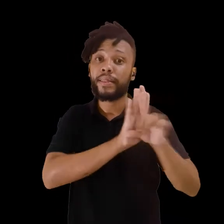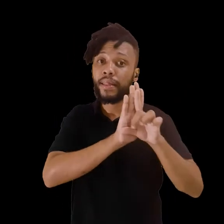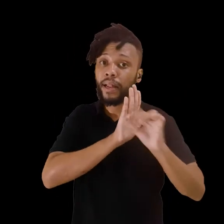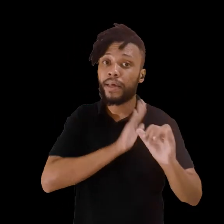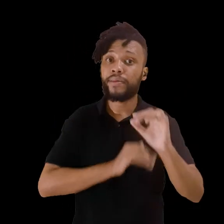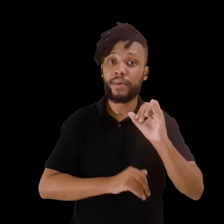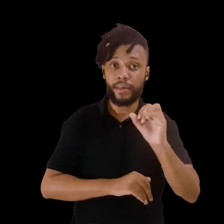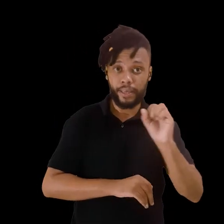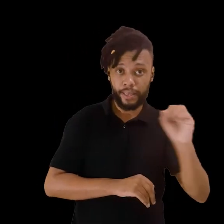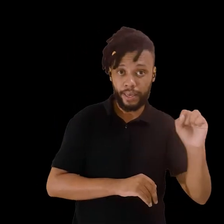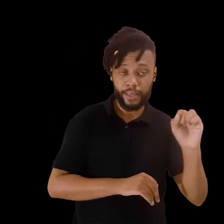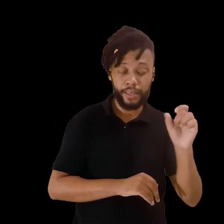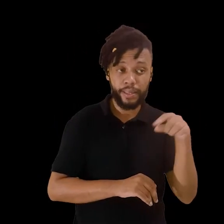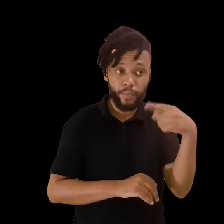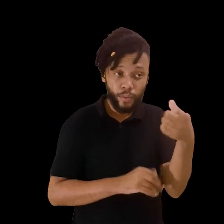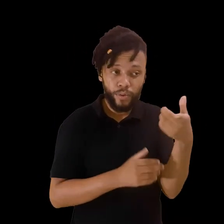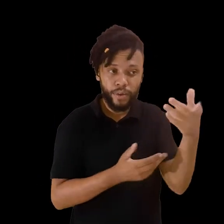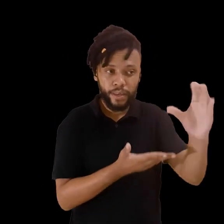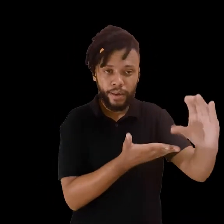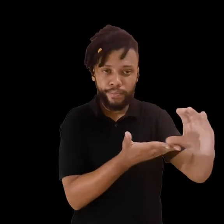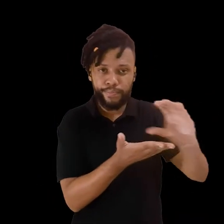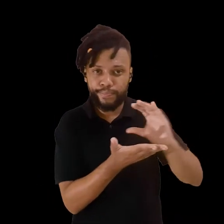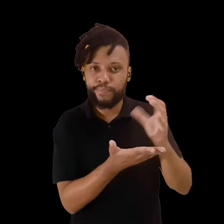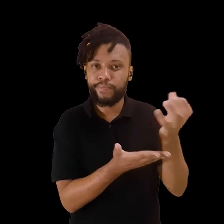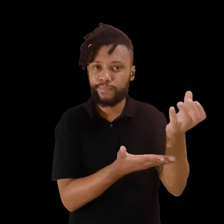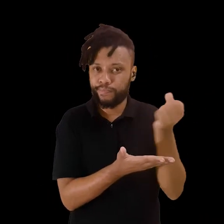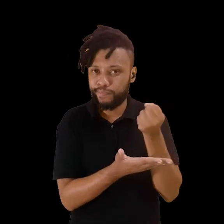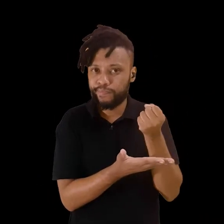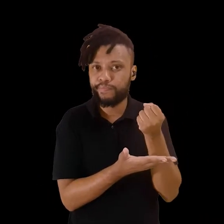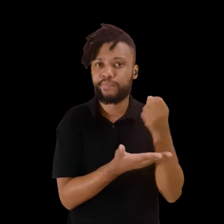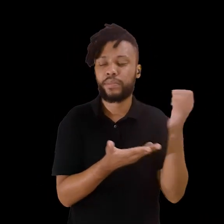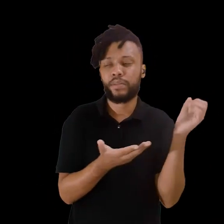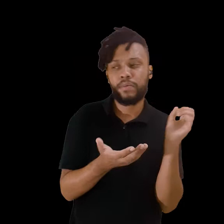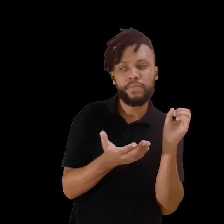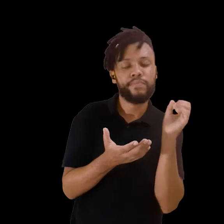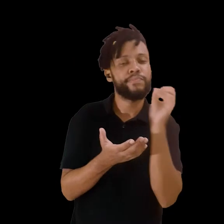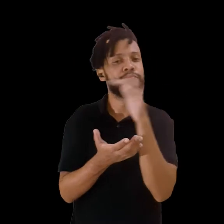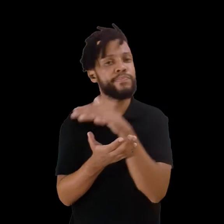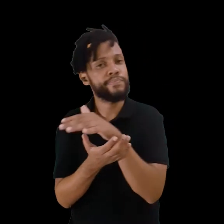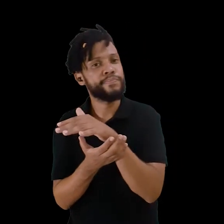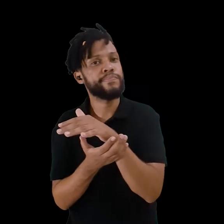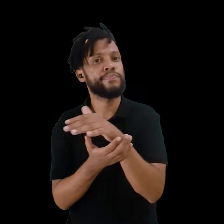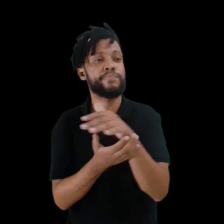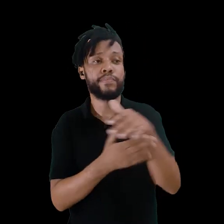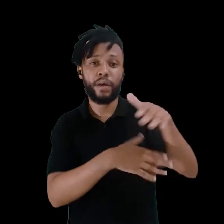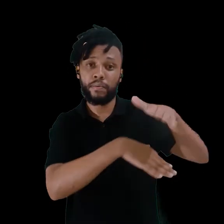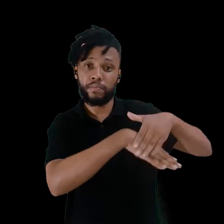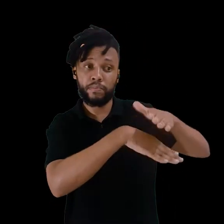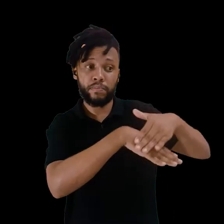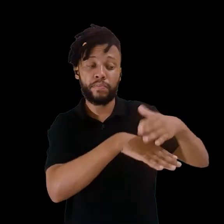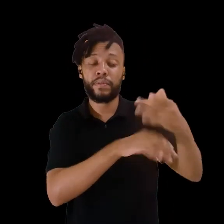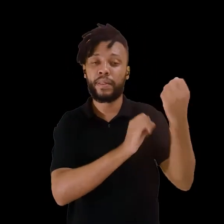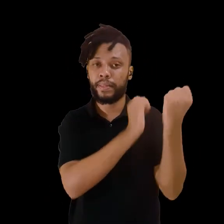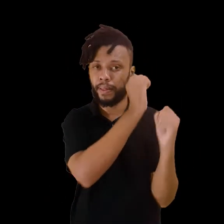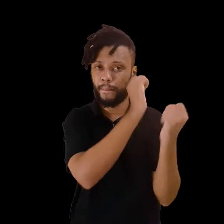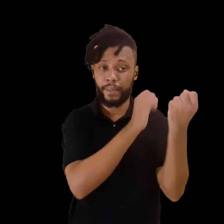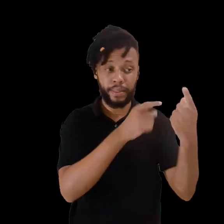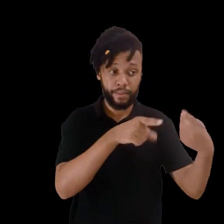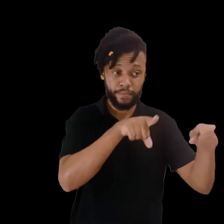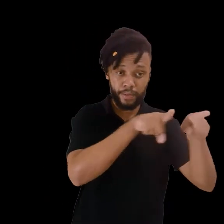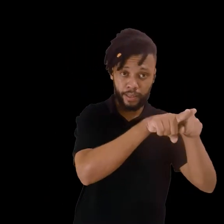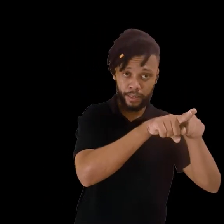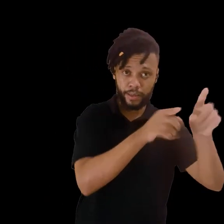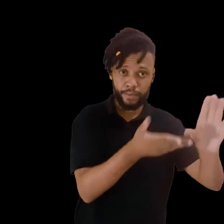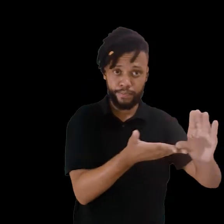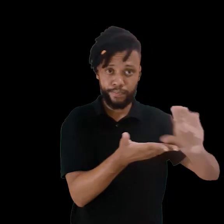após o recebimento desses recursos, feita através de um depósito por parte do patrocinador